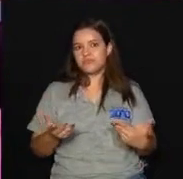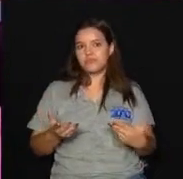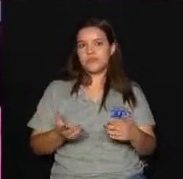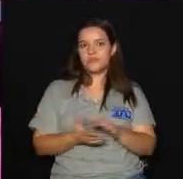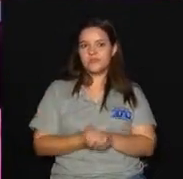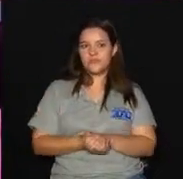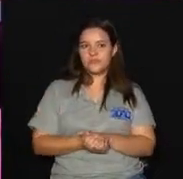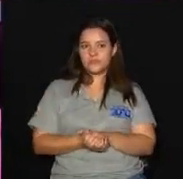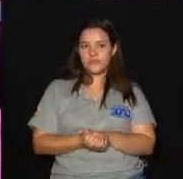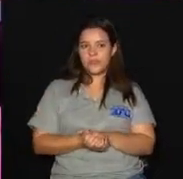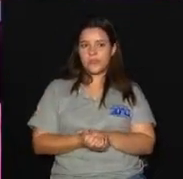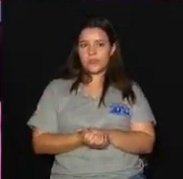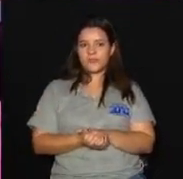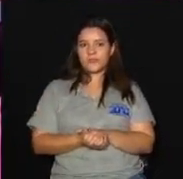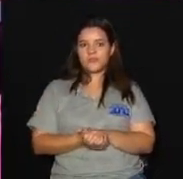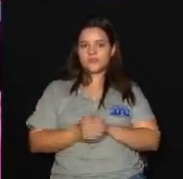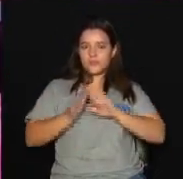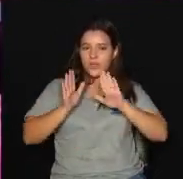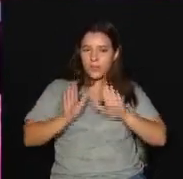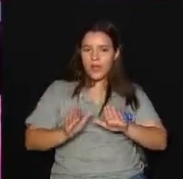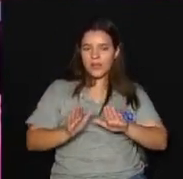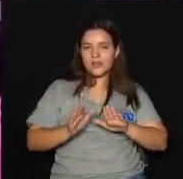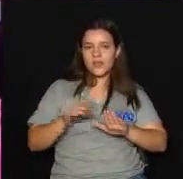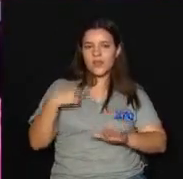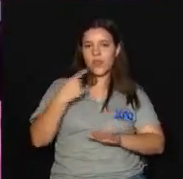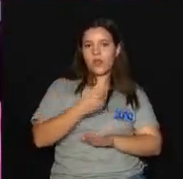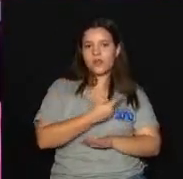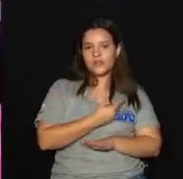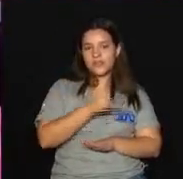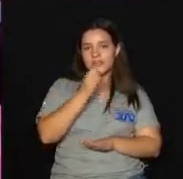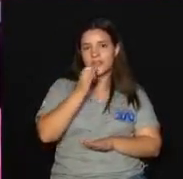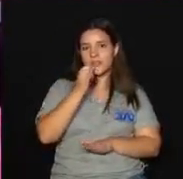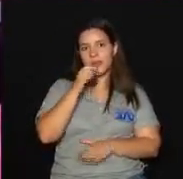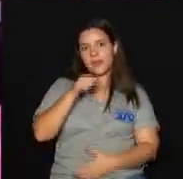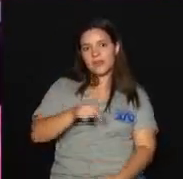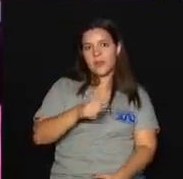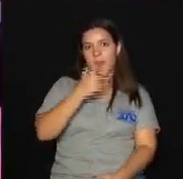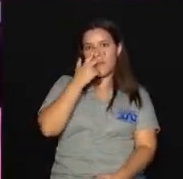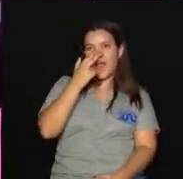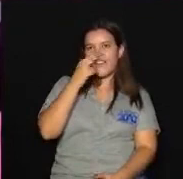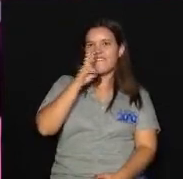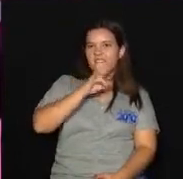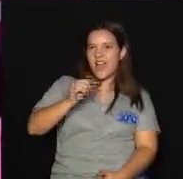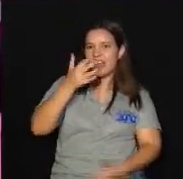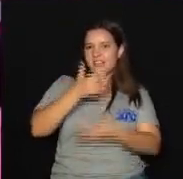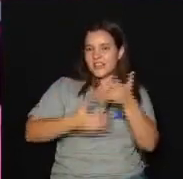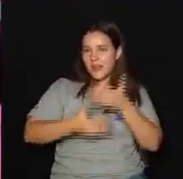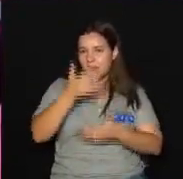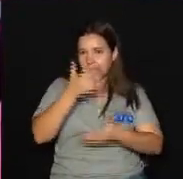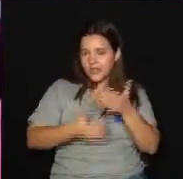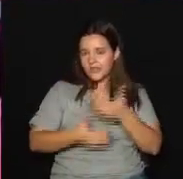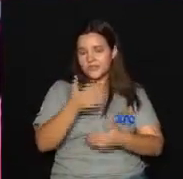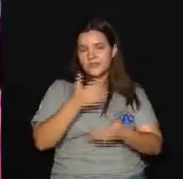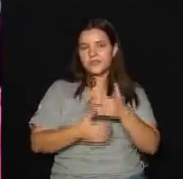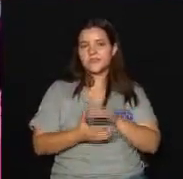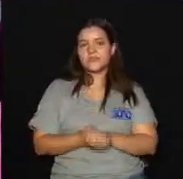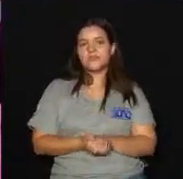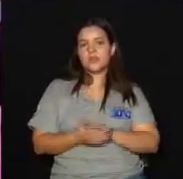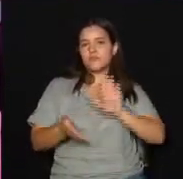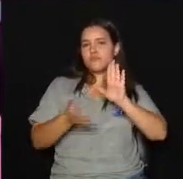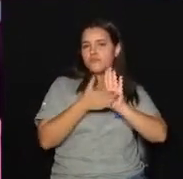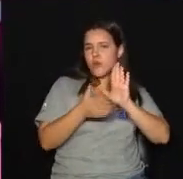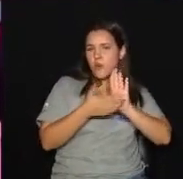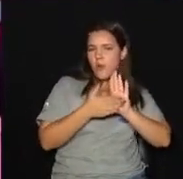próximo, mas nada que a gente possa dizer, olha, isso vai atrapalhar uma proposta